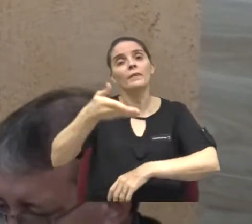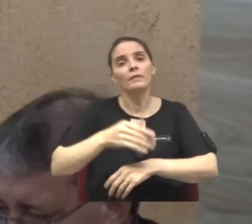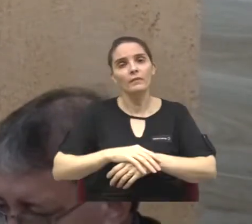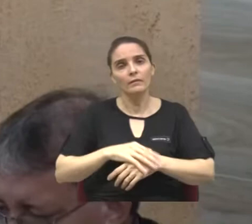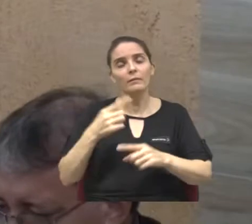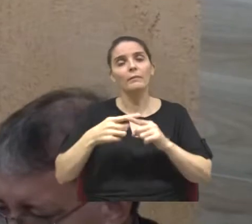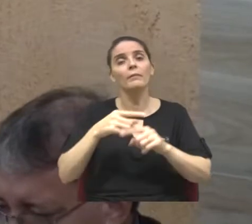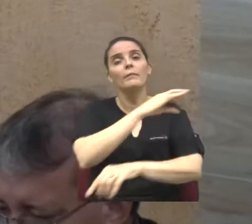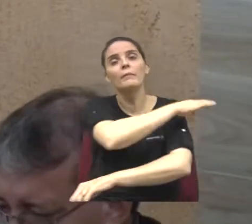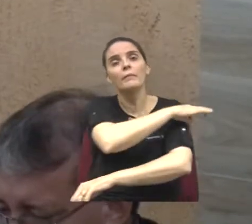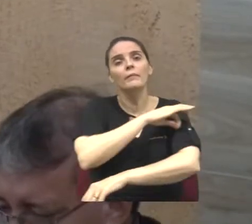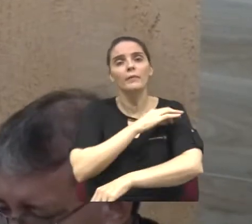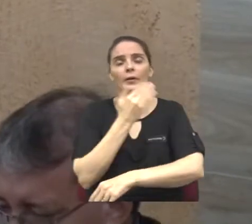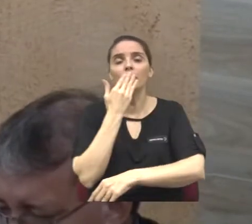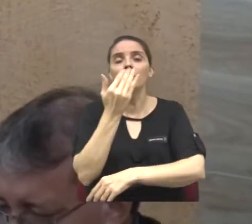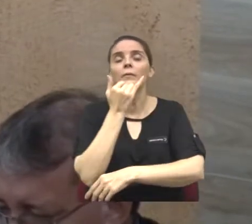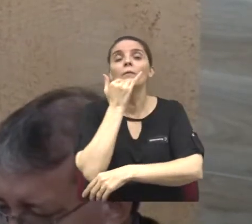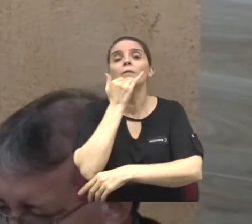desculpa a essa casa?